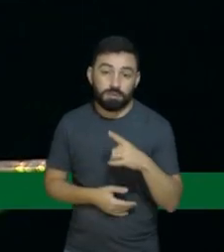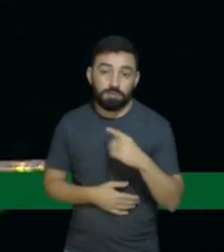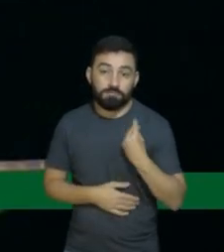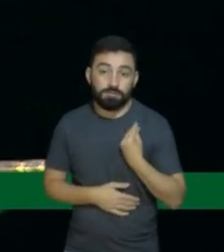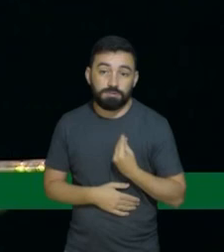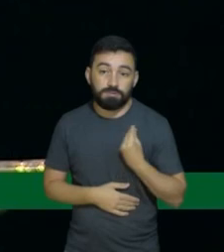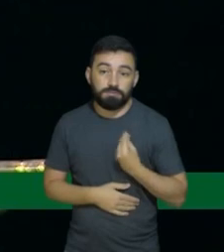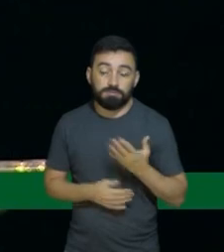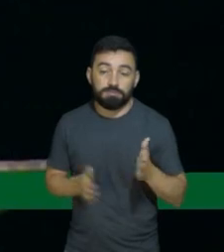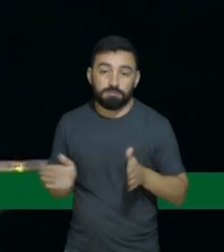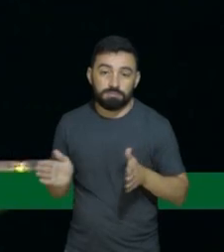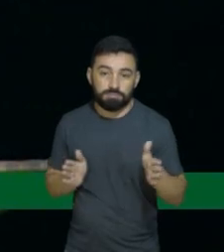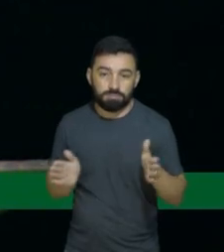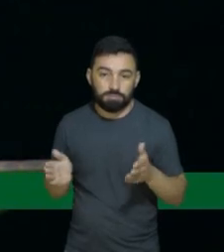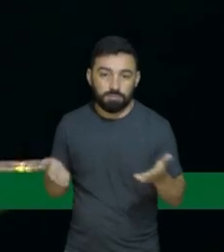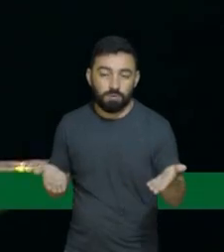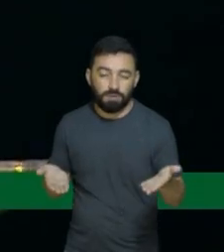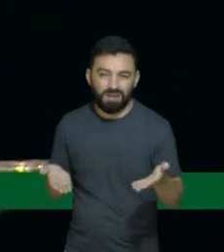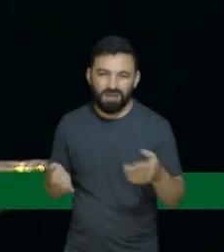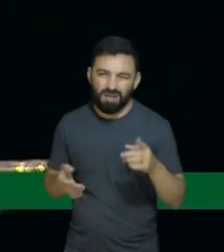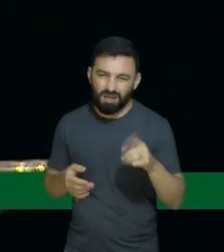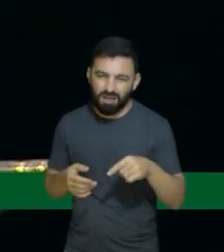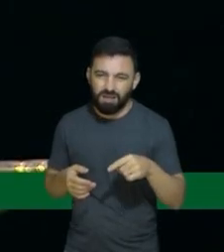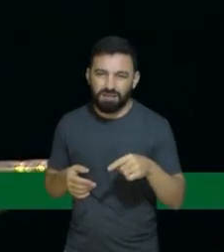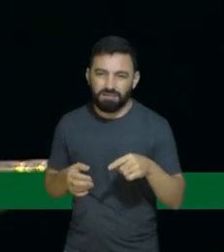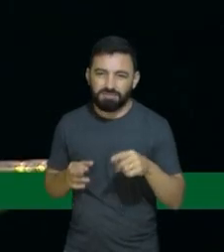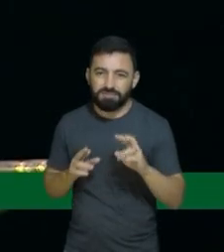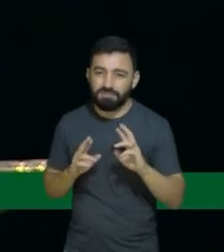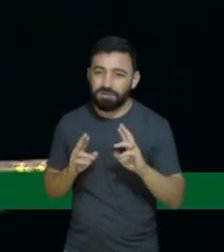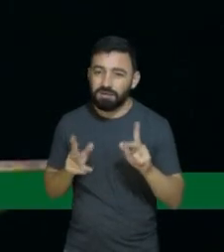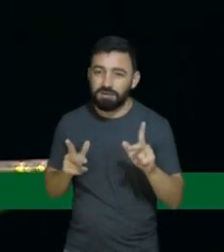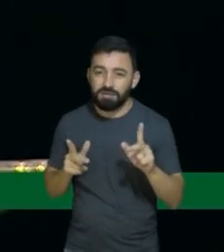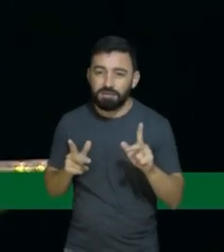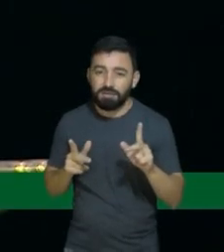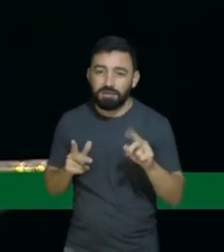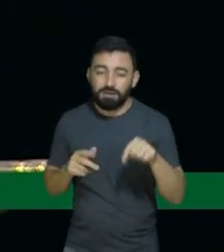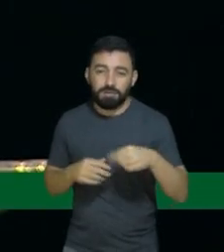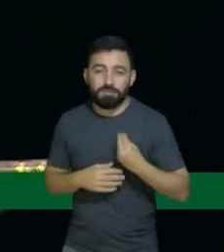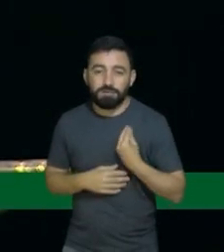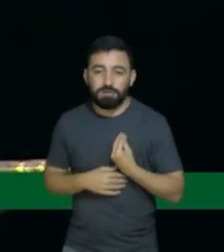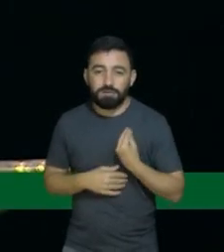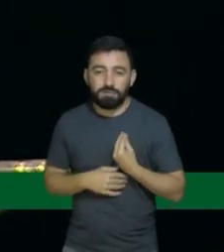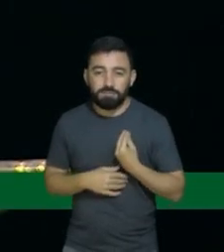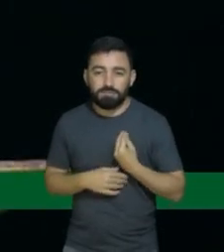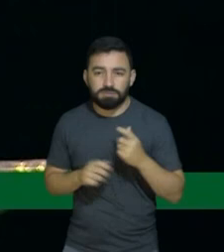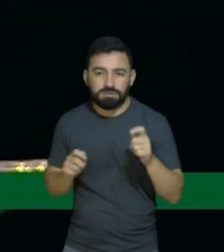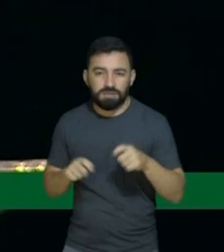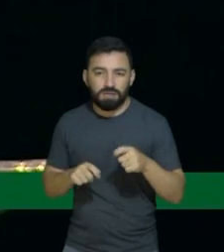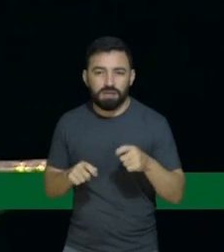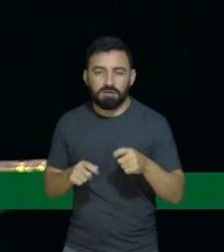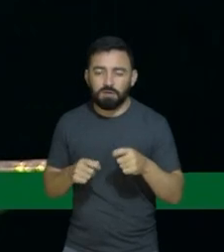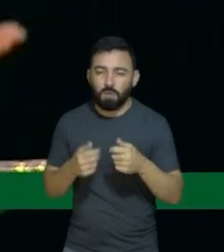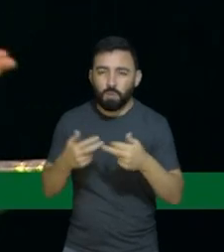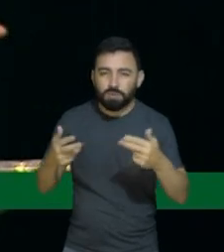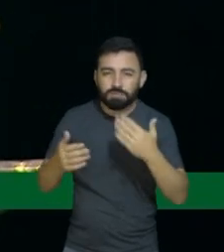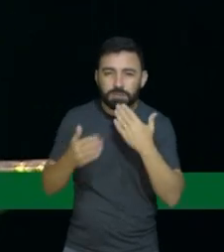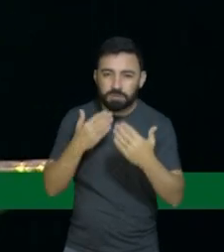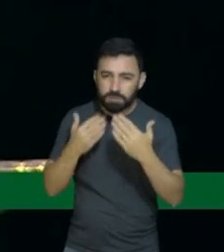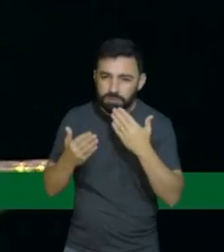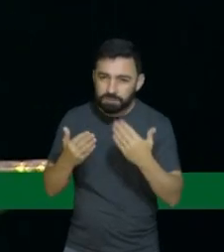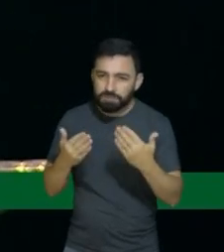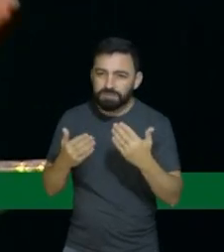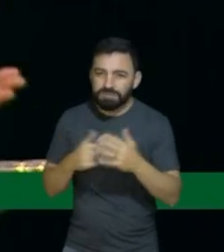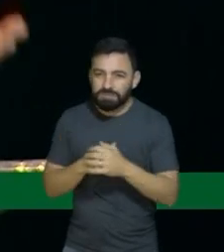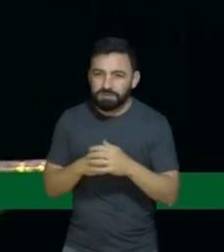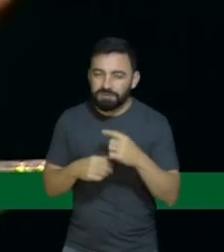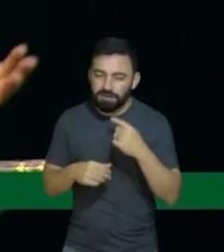eh esse momento inverso de estarmos aqui e podermos trazer as nossas demandas eh eu gostaria de num